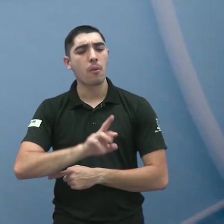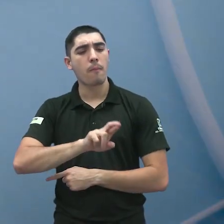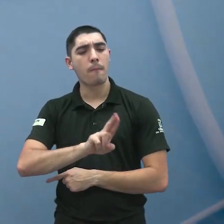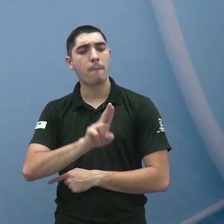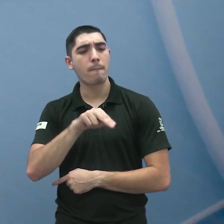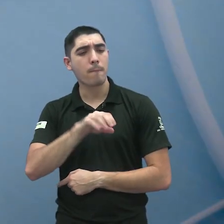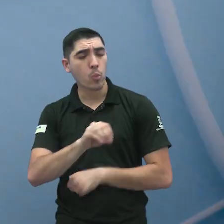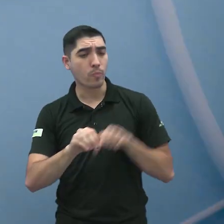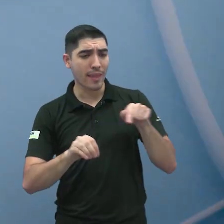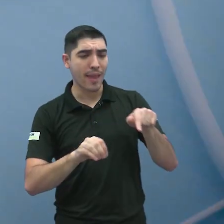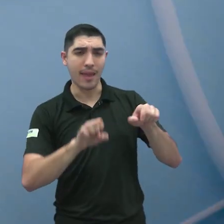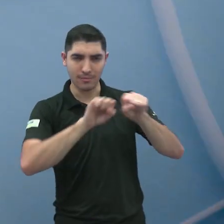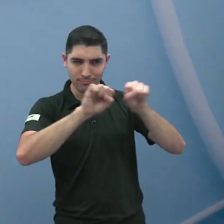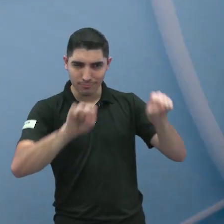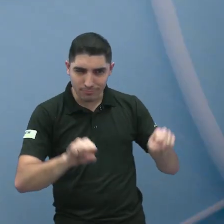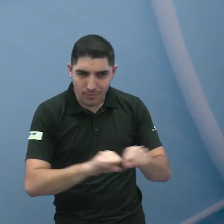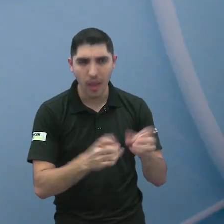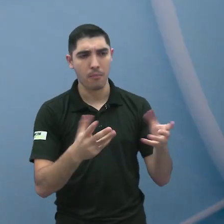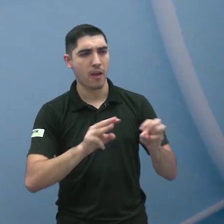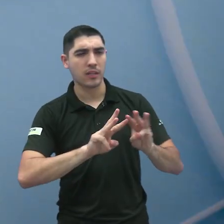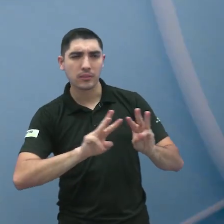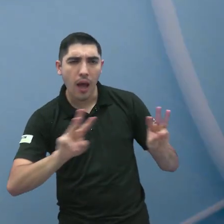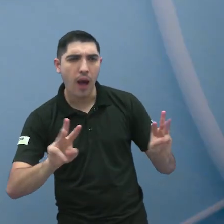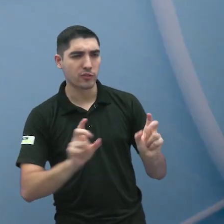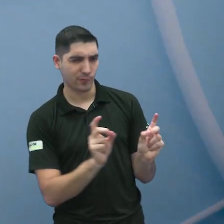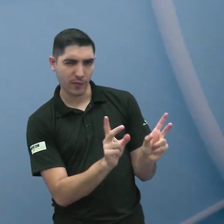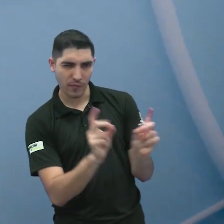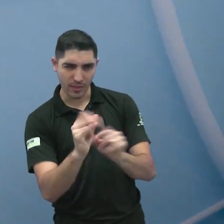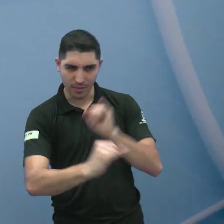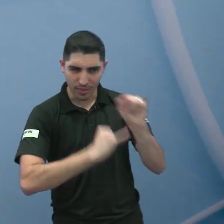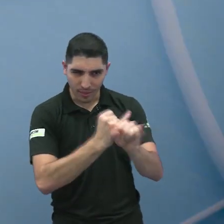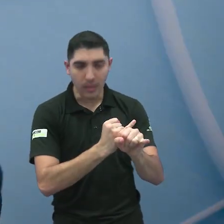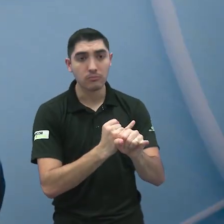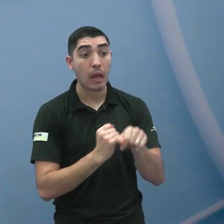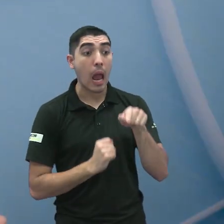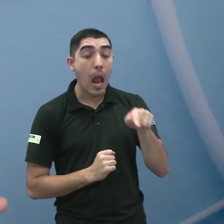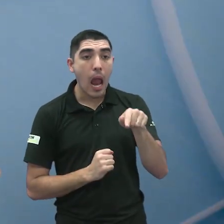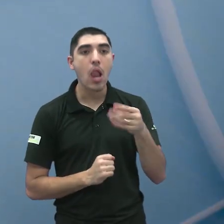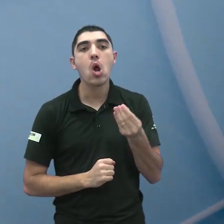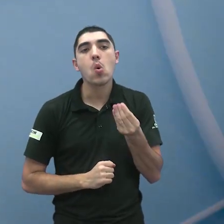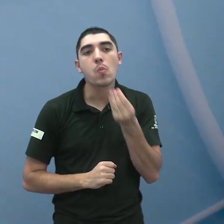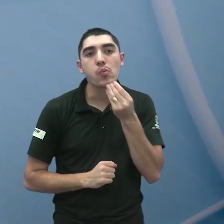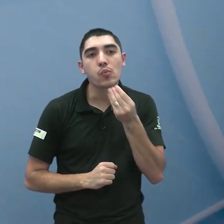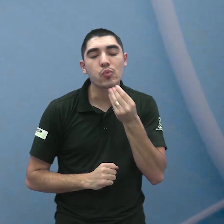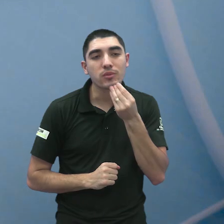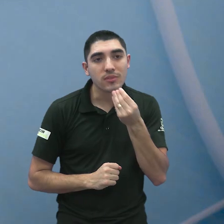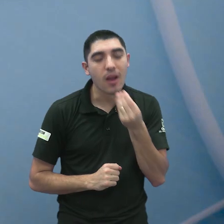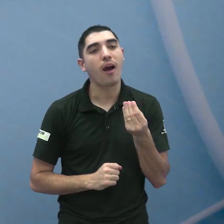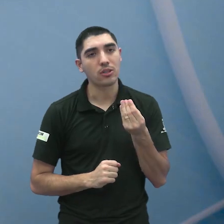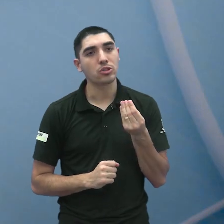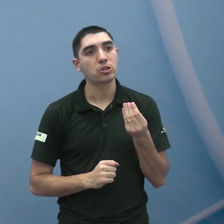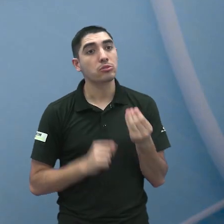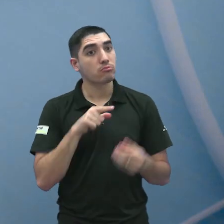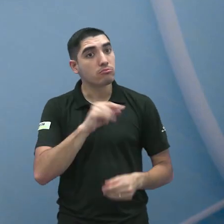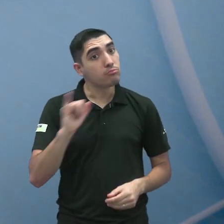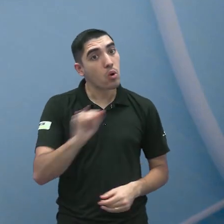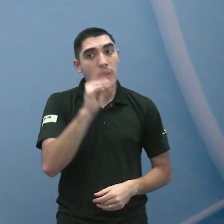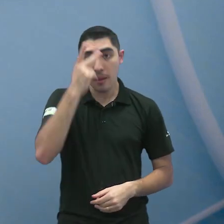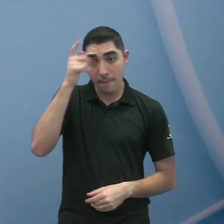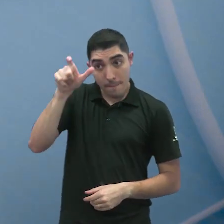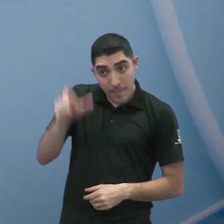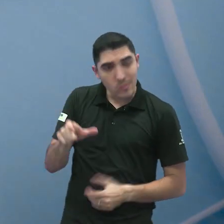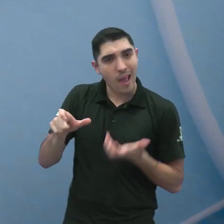plataformas, né, de vendas online se tornaram uma porta de entrada. A gente vê isso importante para quem